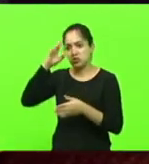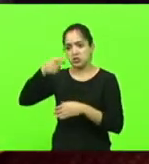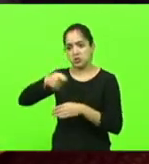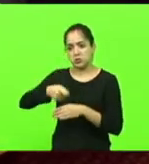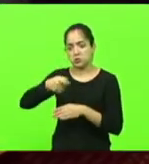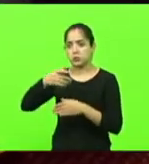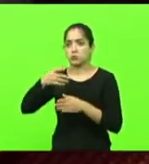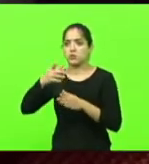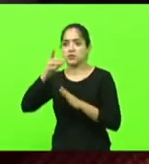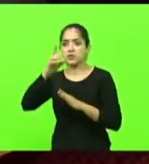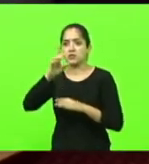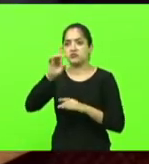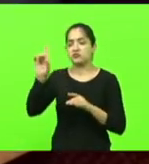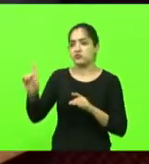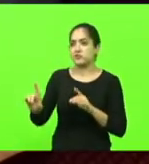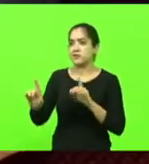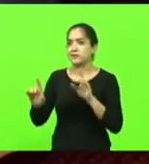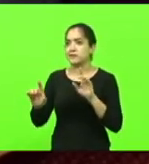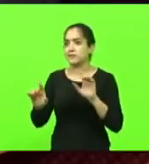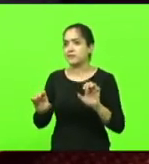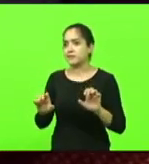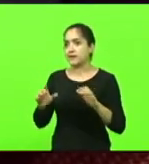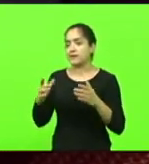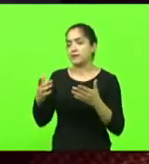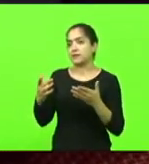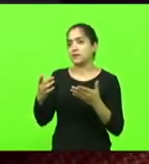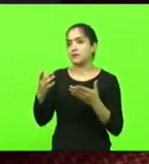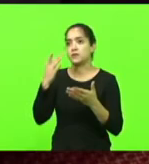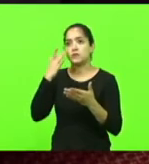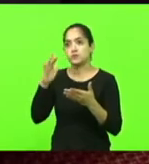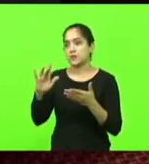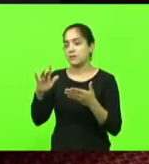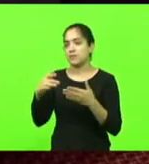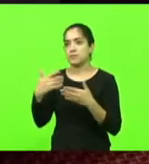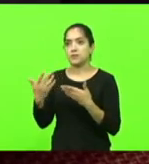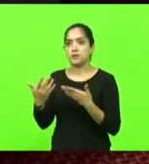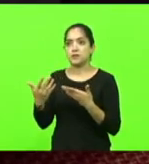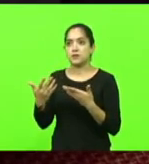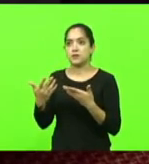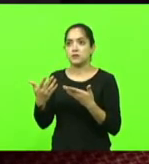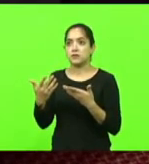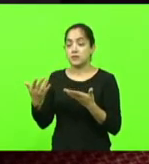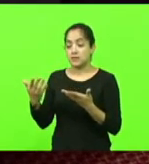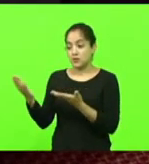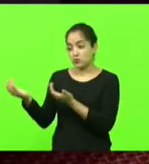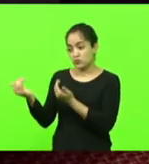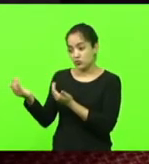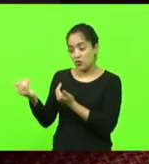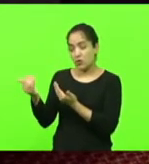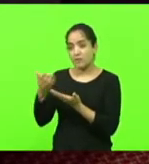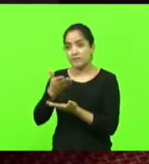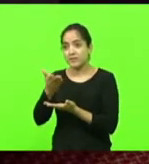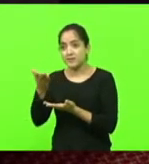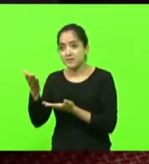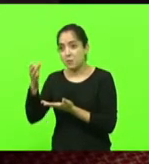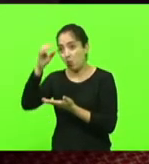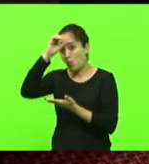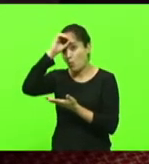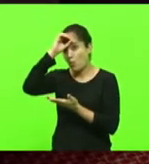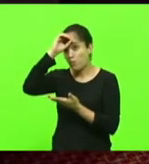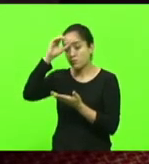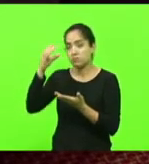direita, esquerda, ninguém sabe mais nada. Então, está vindo uma juventude completamente acéfala